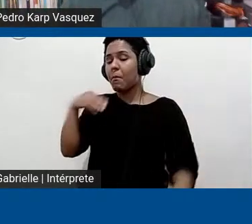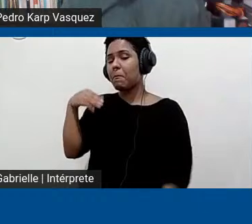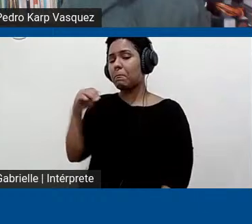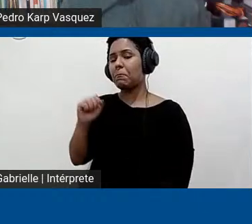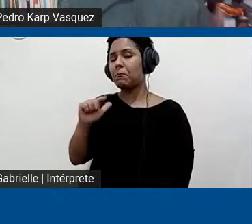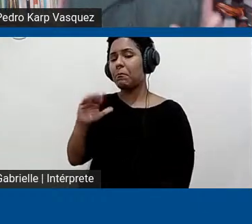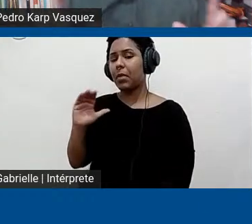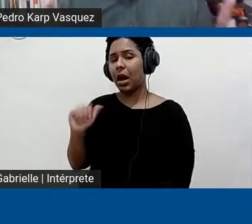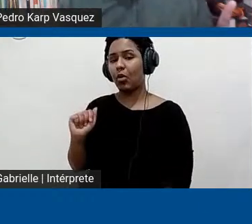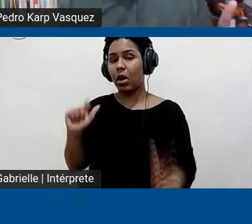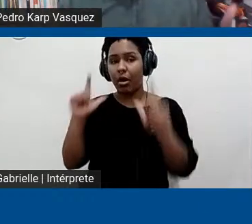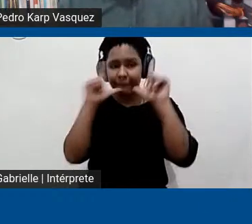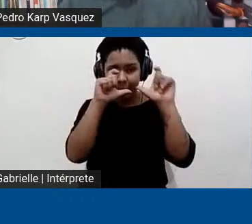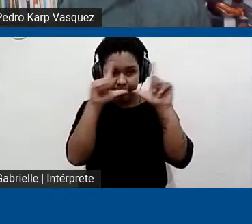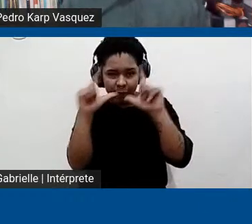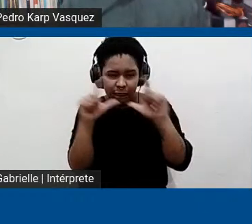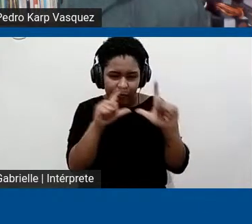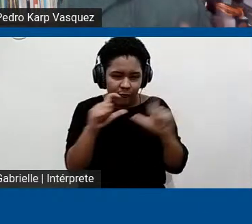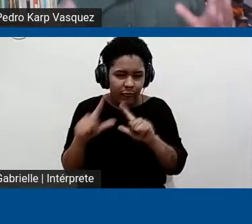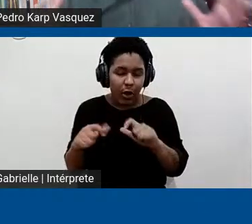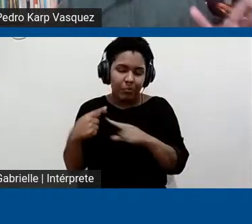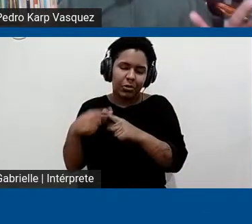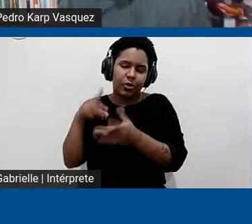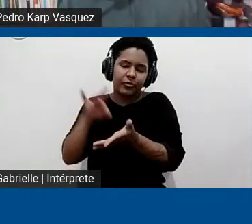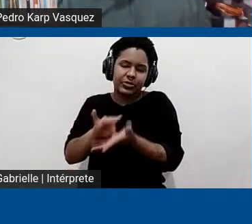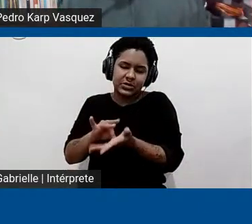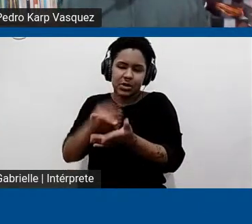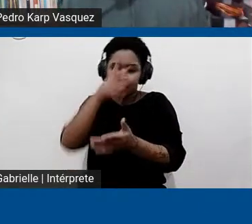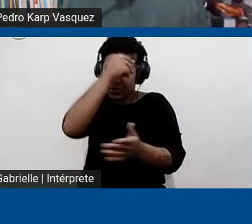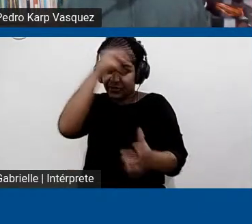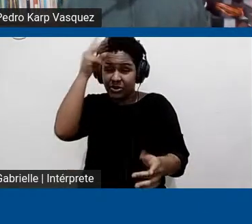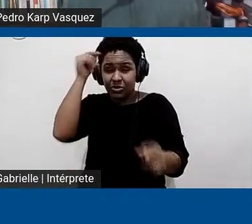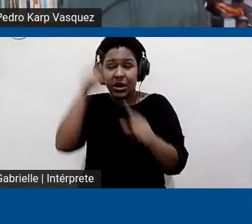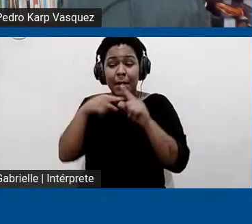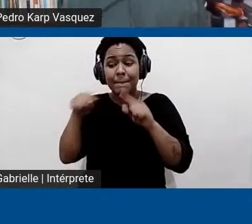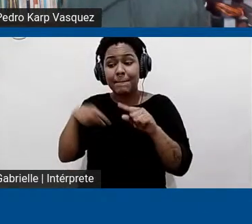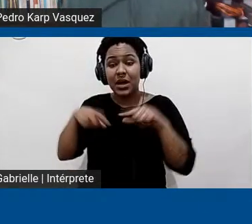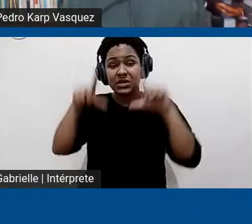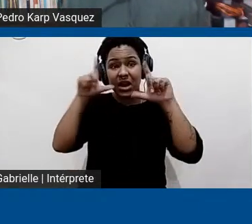câmera de grande formato, negativo de vidro ainda, né?